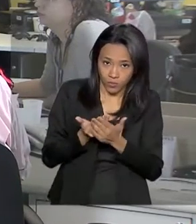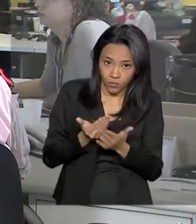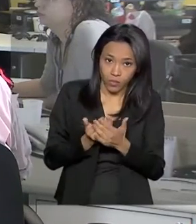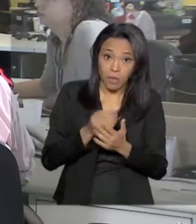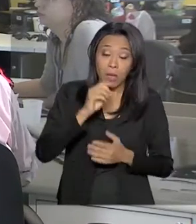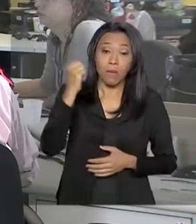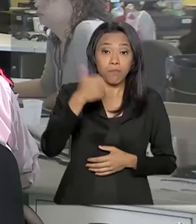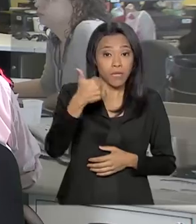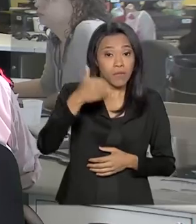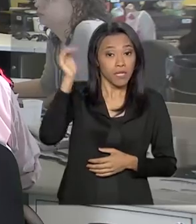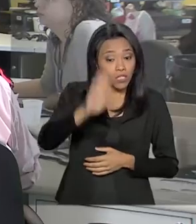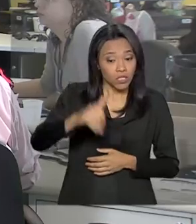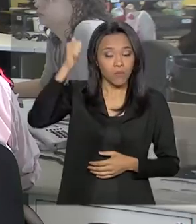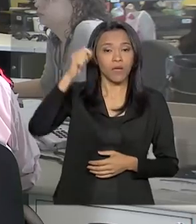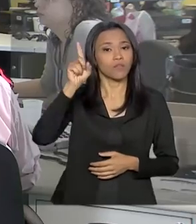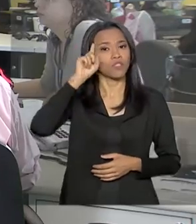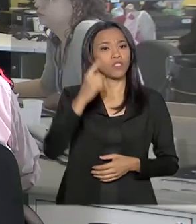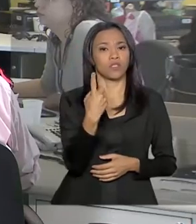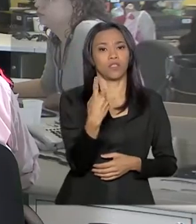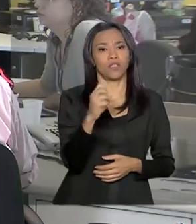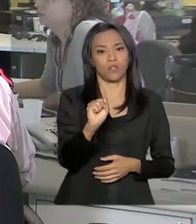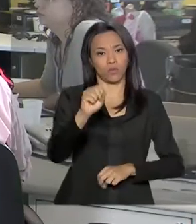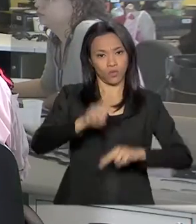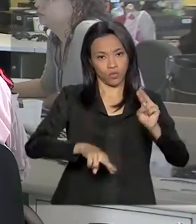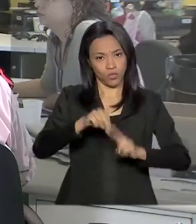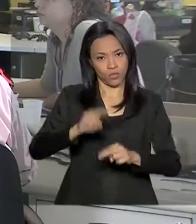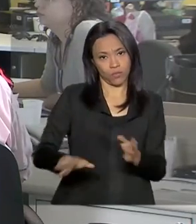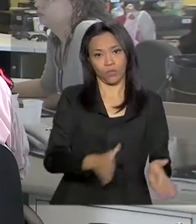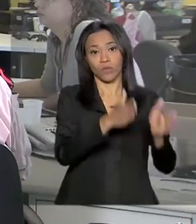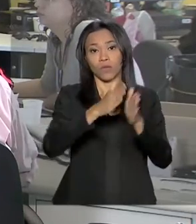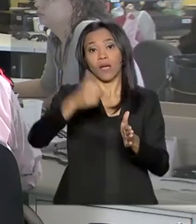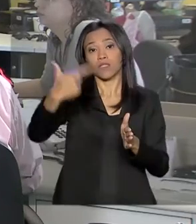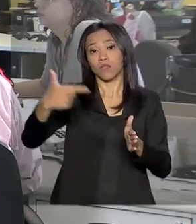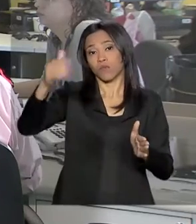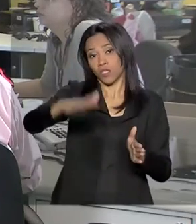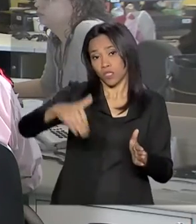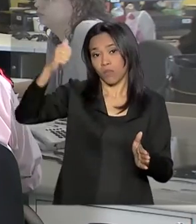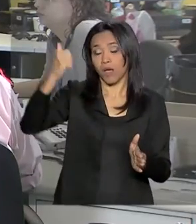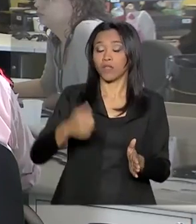chamada está previsto para 18 de junho e da segunda para o dia 2 de julho. Carla. Obrigado. Obrigado.